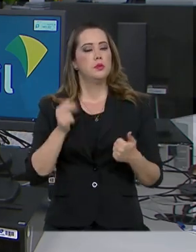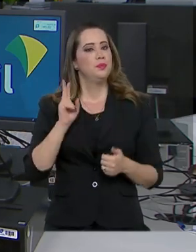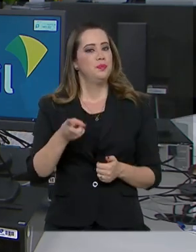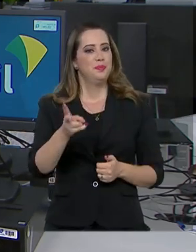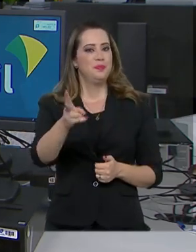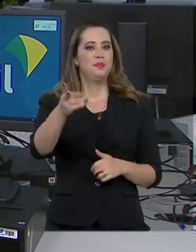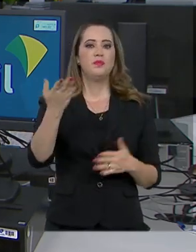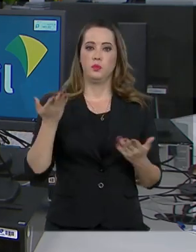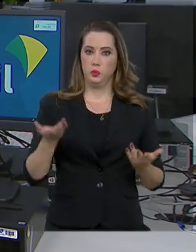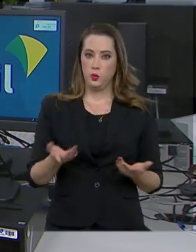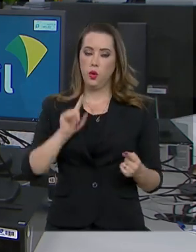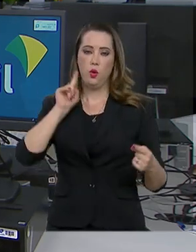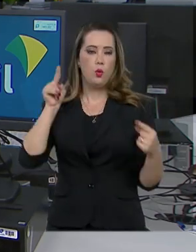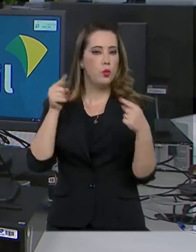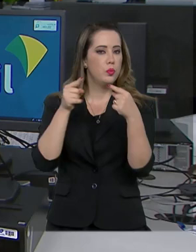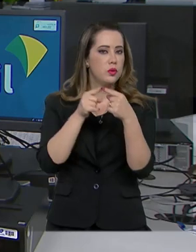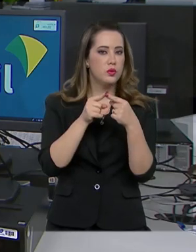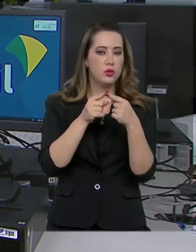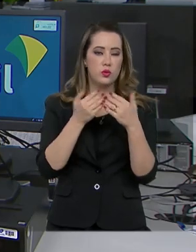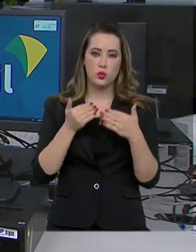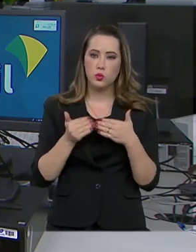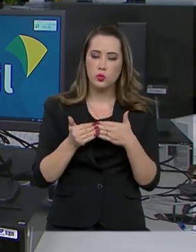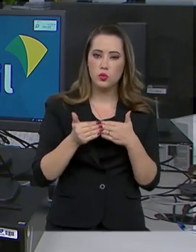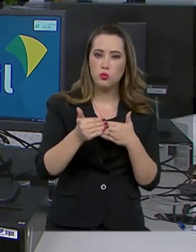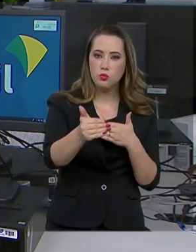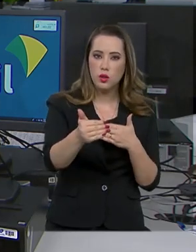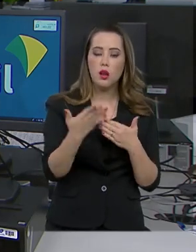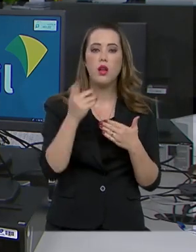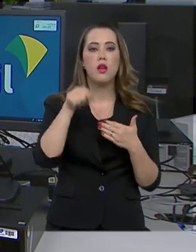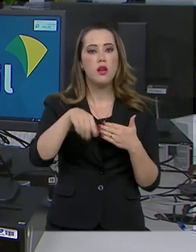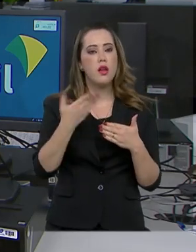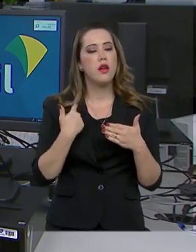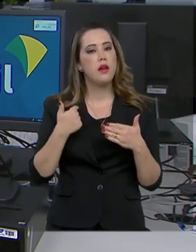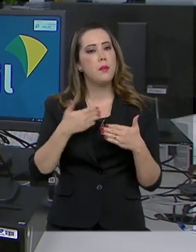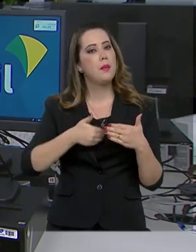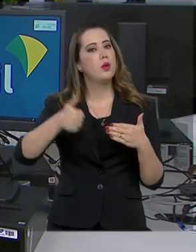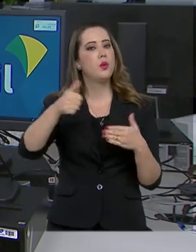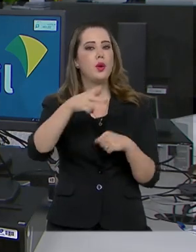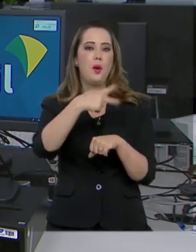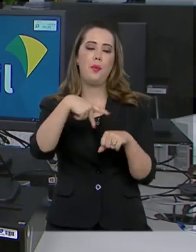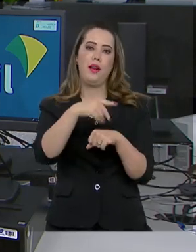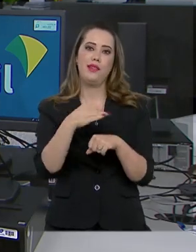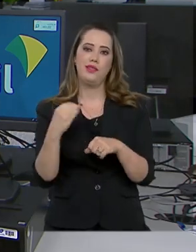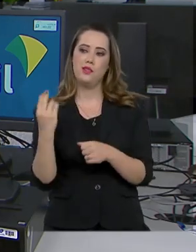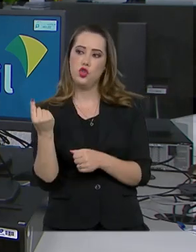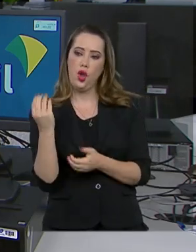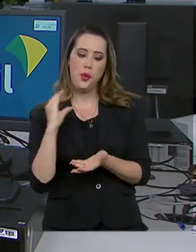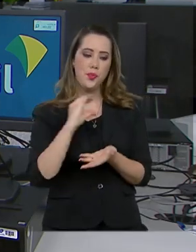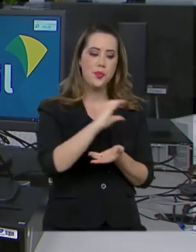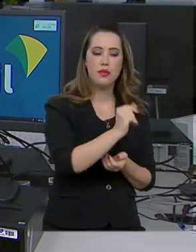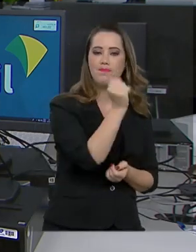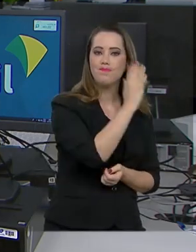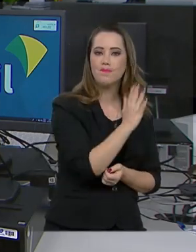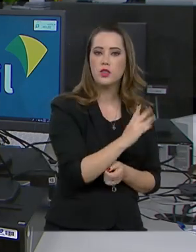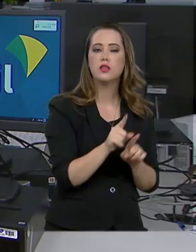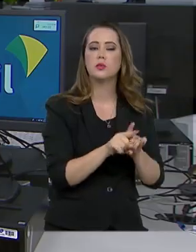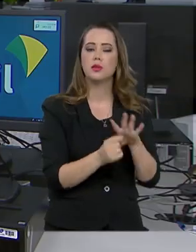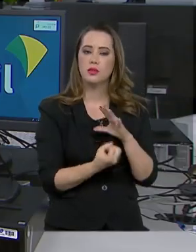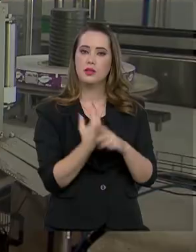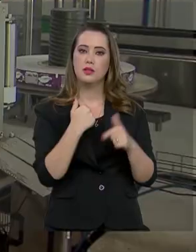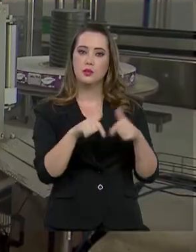competitividade a meta a longo prazo é tornar o país mais atrativo investidores além de gerar emprego e